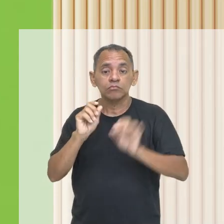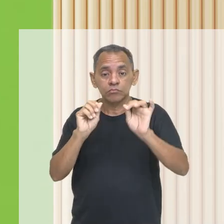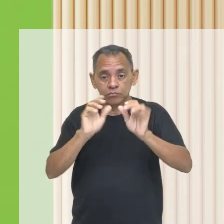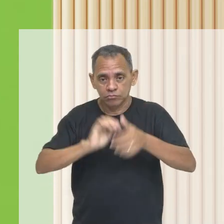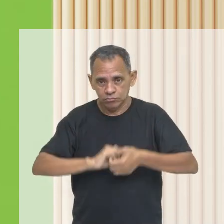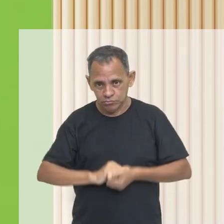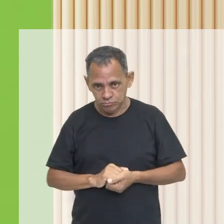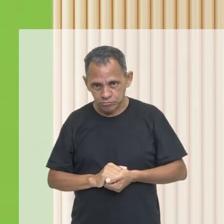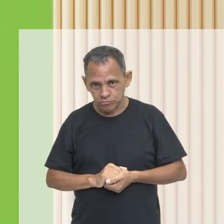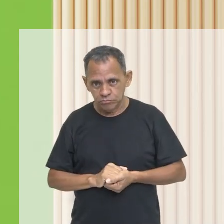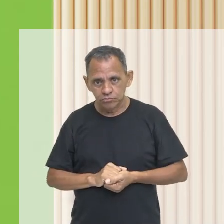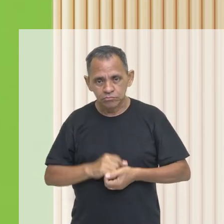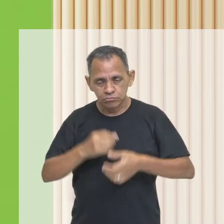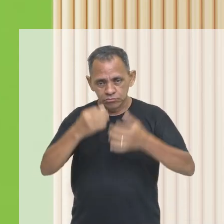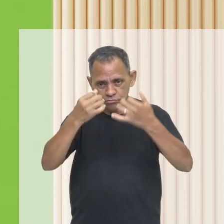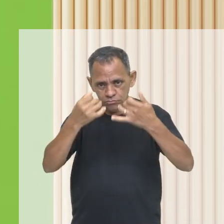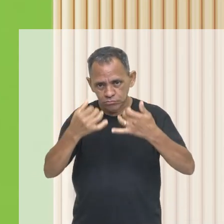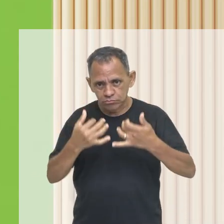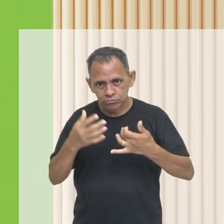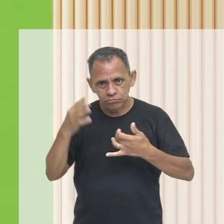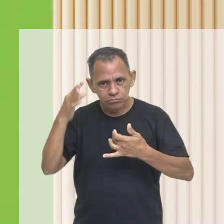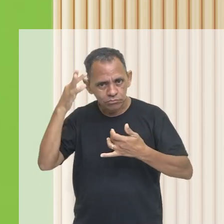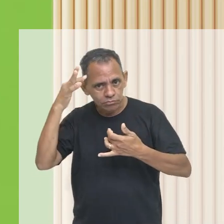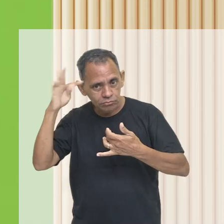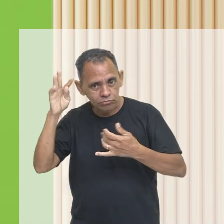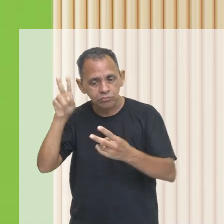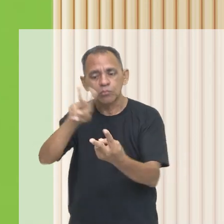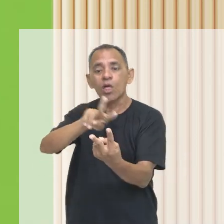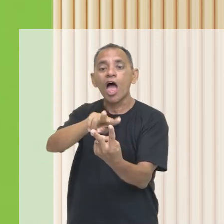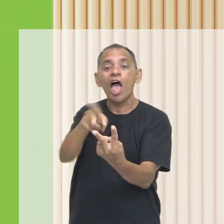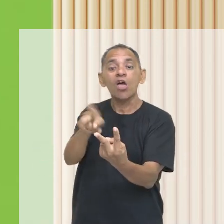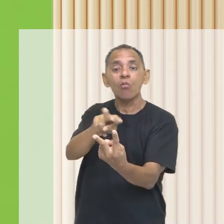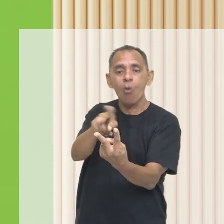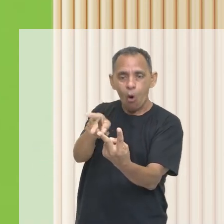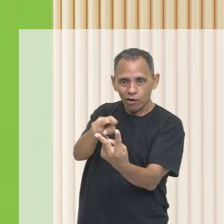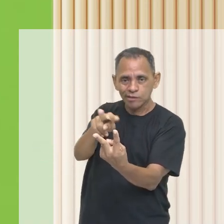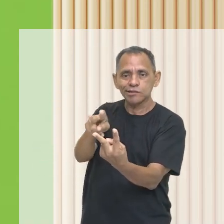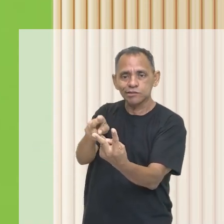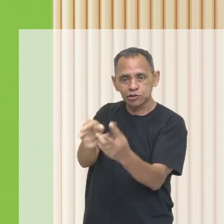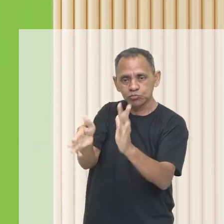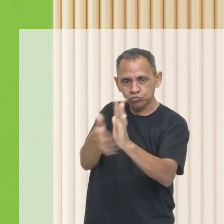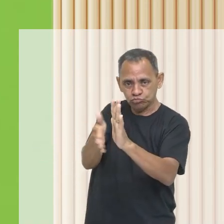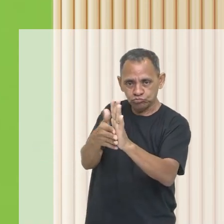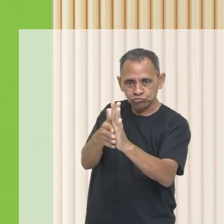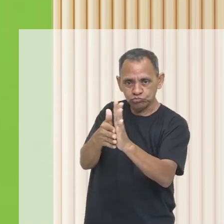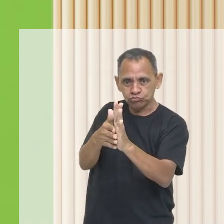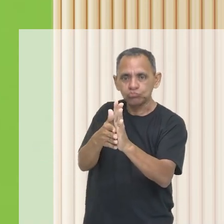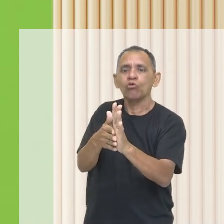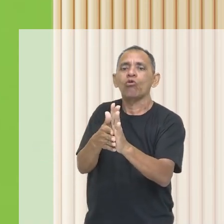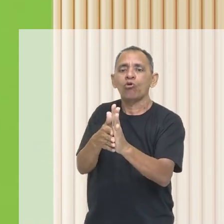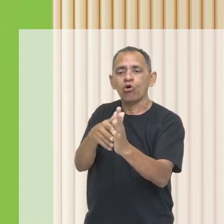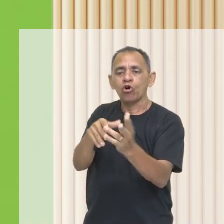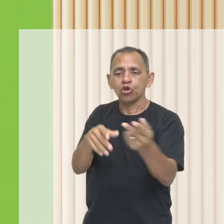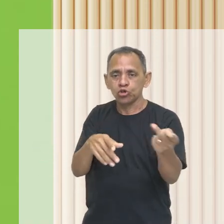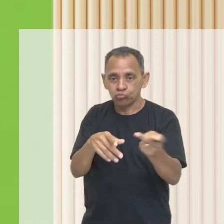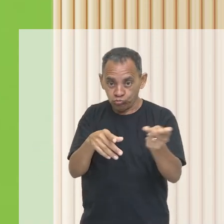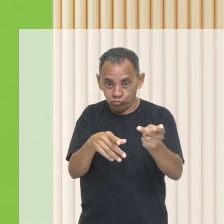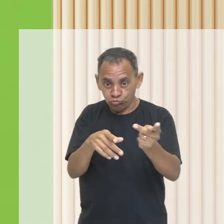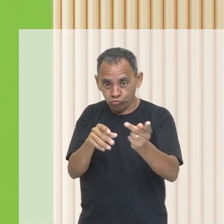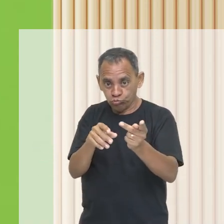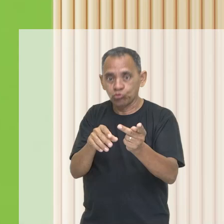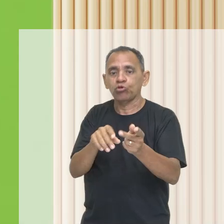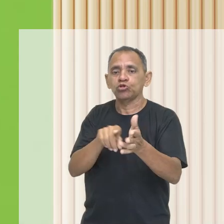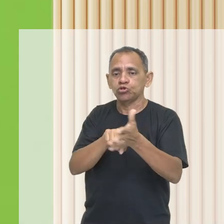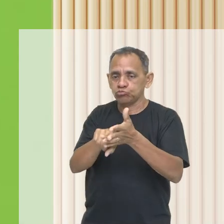de explicar a hipótese, a proposta aí por Oparin e Haldane, nós